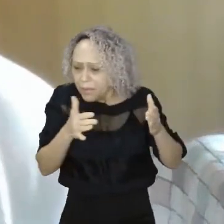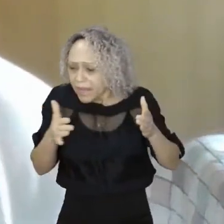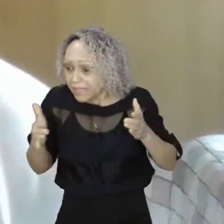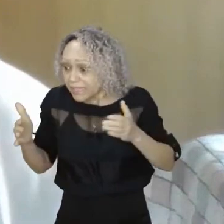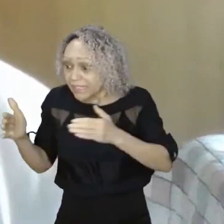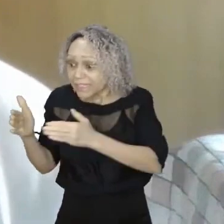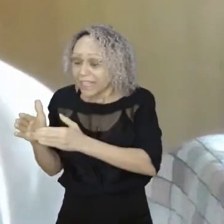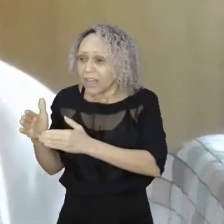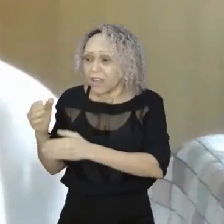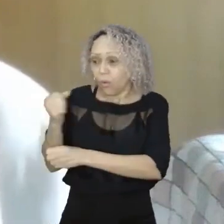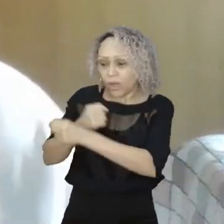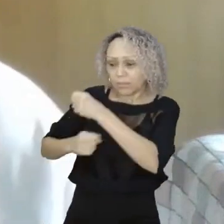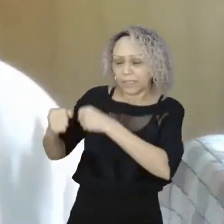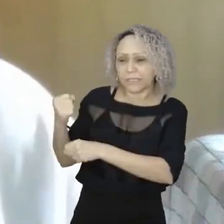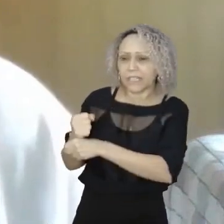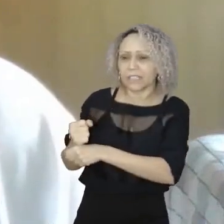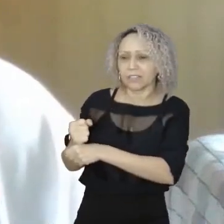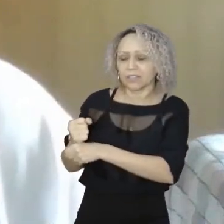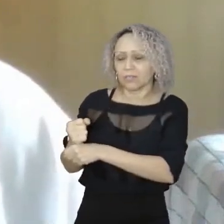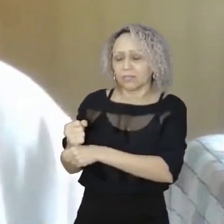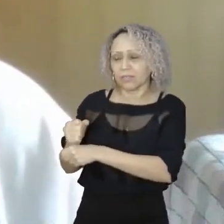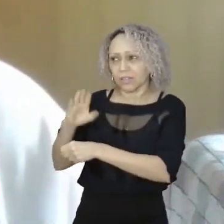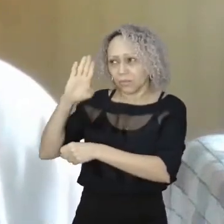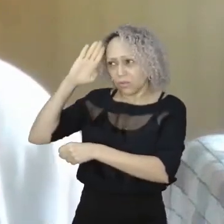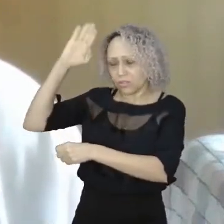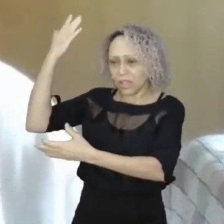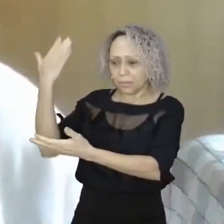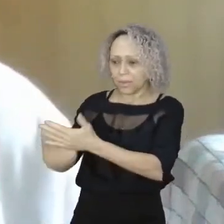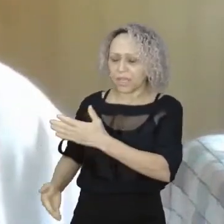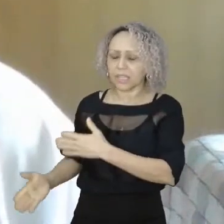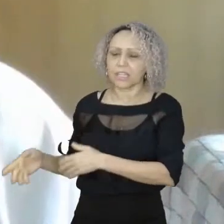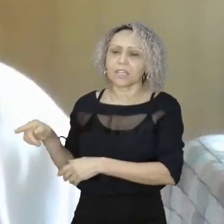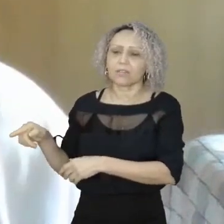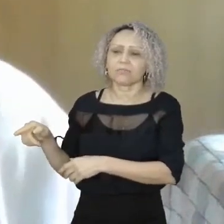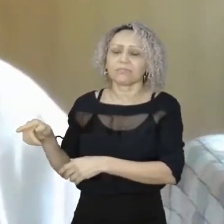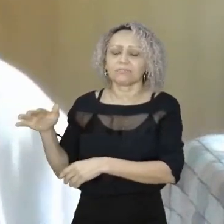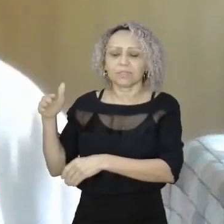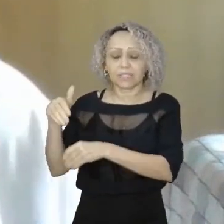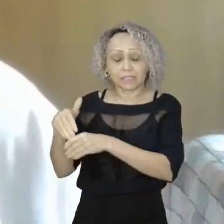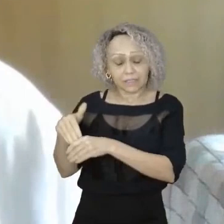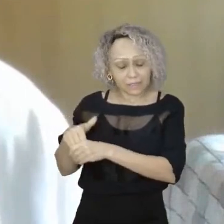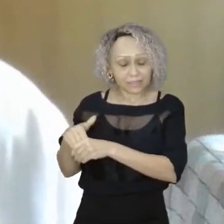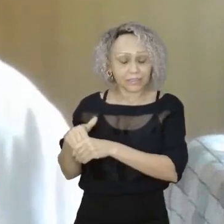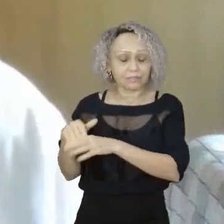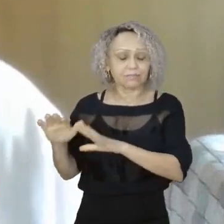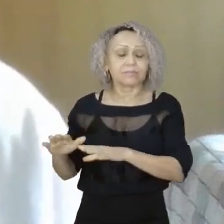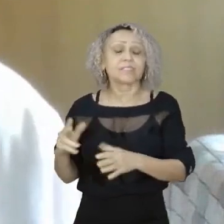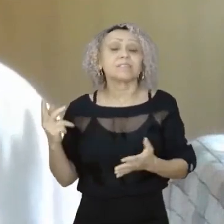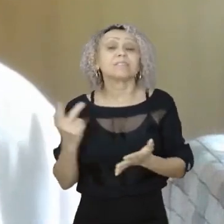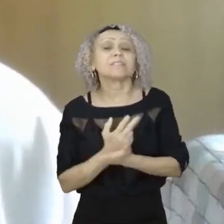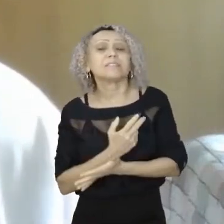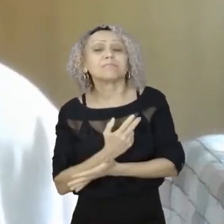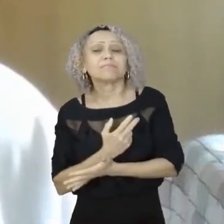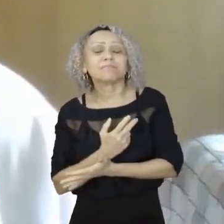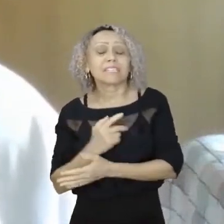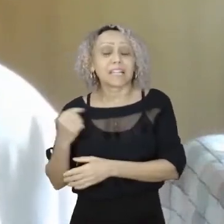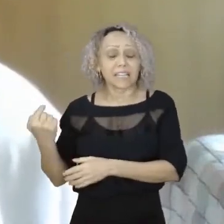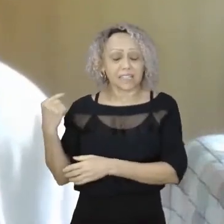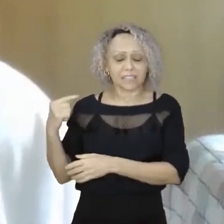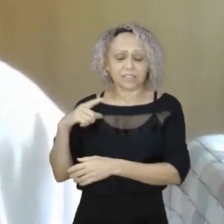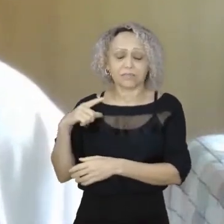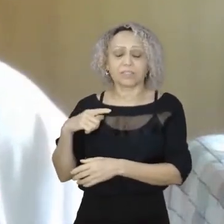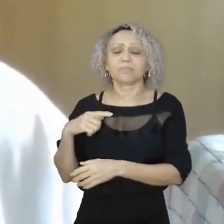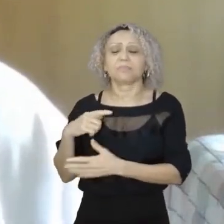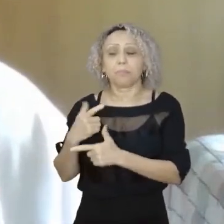um retrocesso gigantesco em relação às pautas relativas à questão racial no